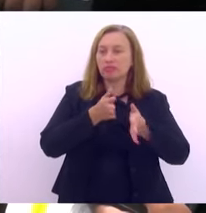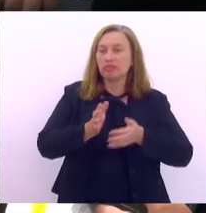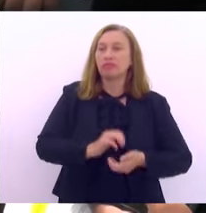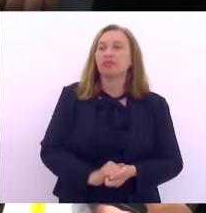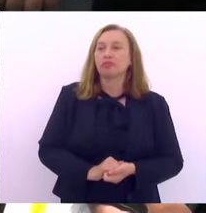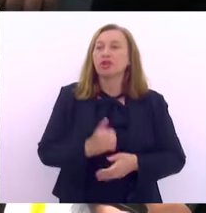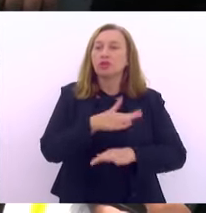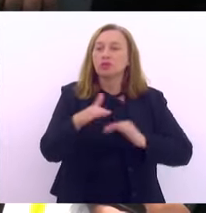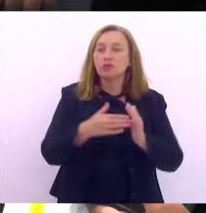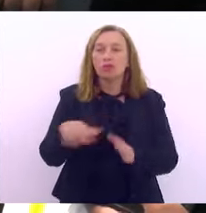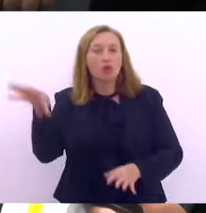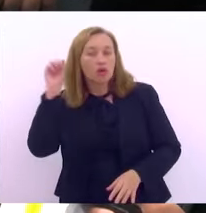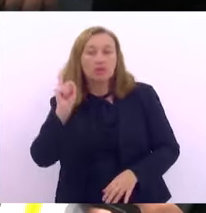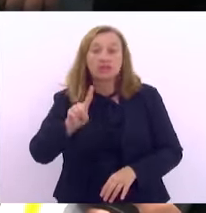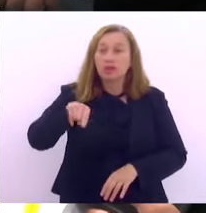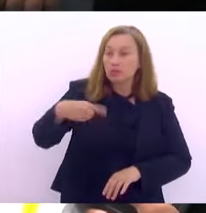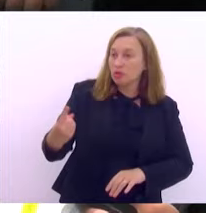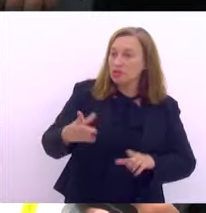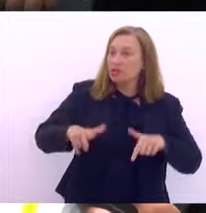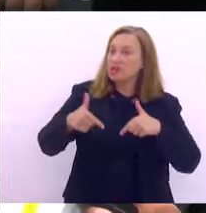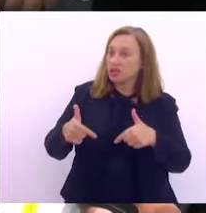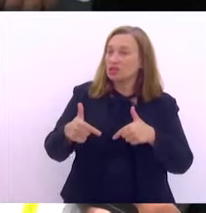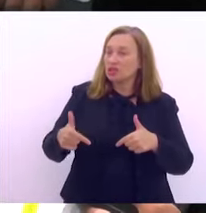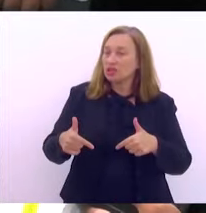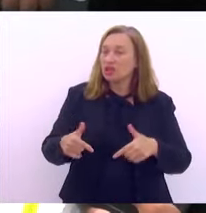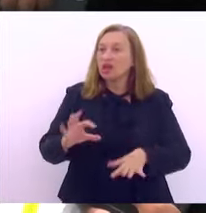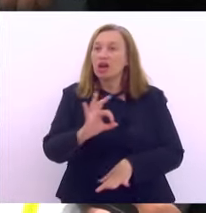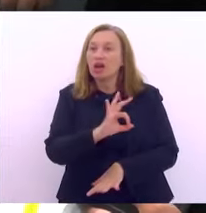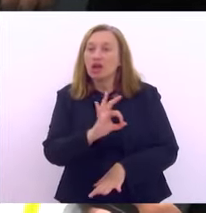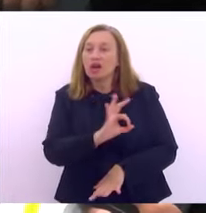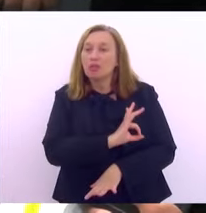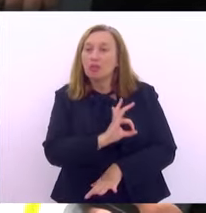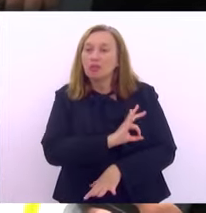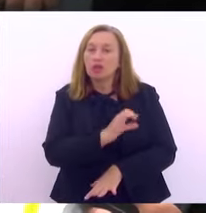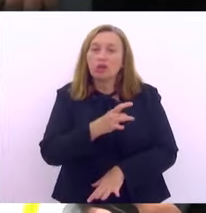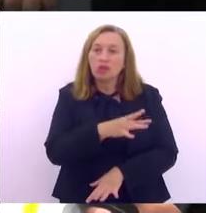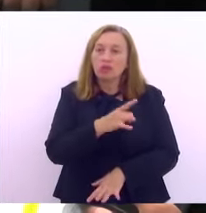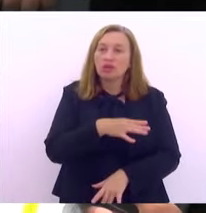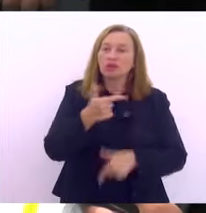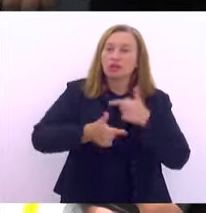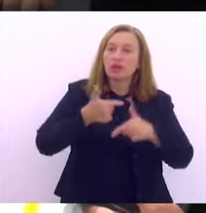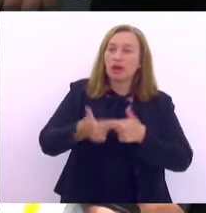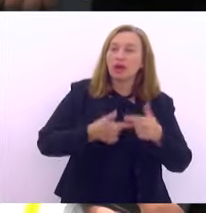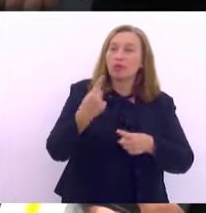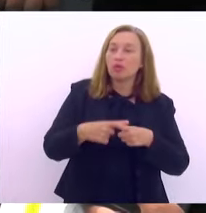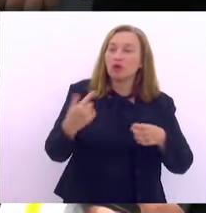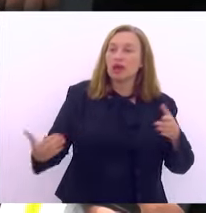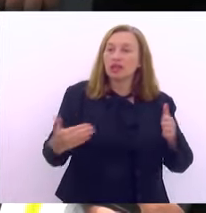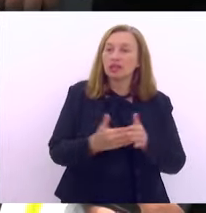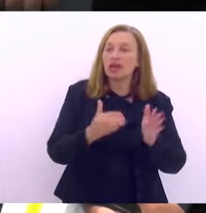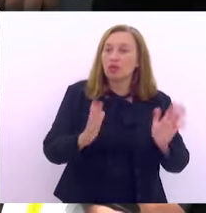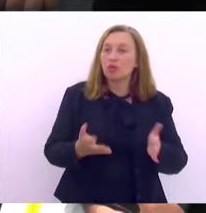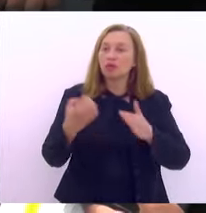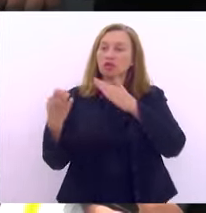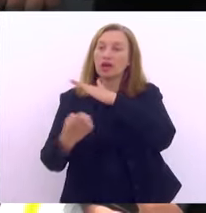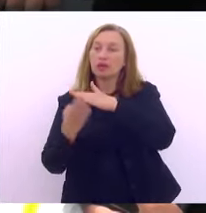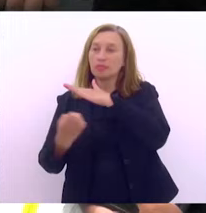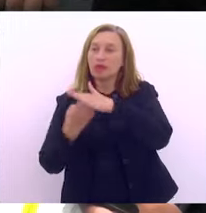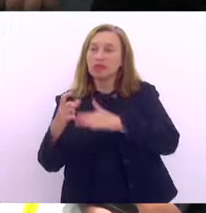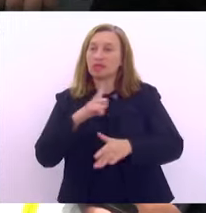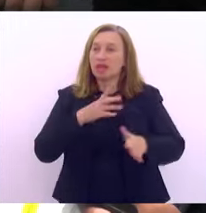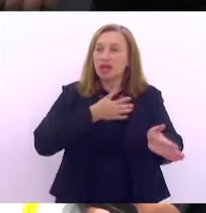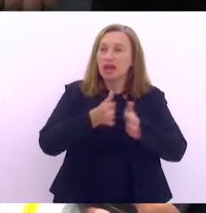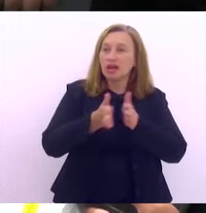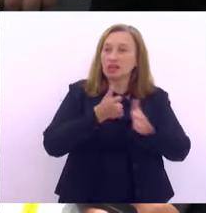estão ouvindo, que depois desse ato, a policiada inteira está com medo de trabalhar. Porque hoje até a imprensa tem acesso às